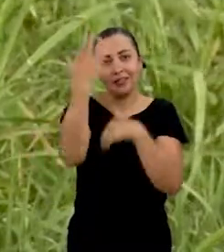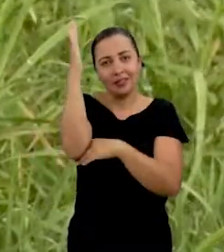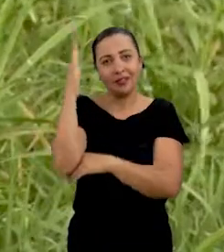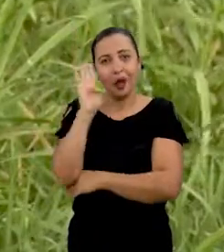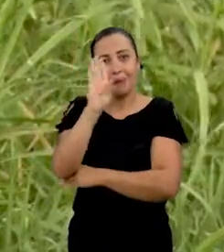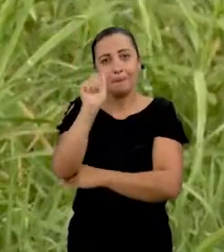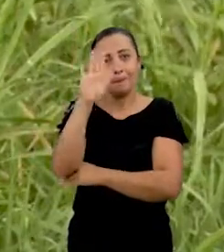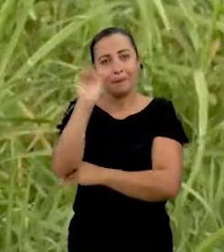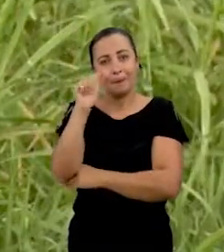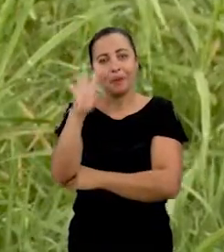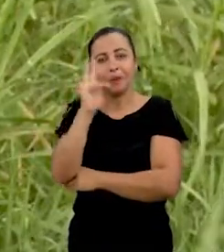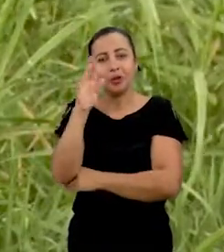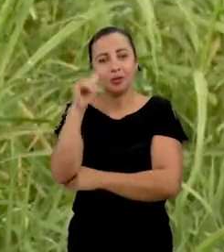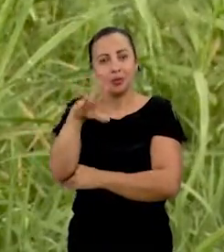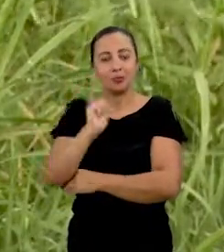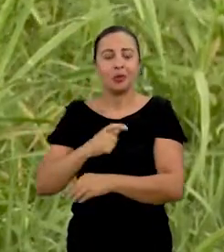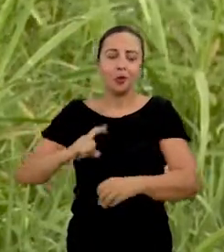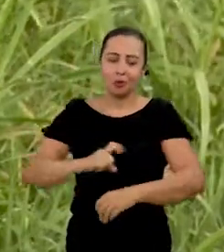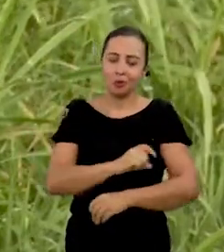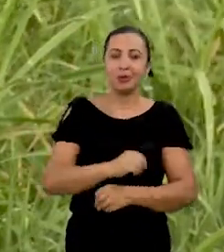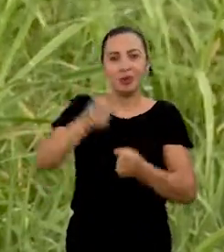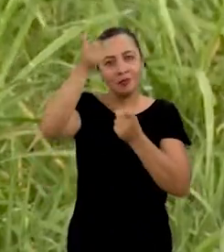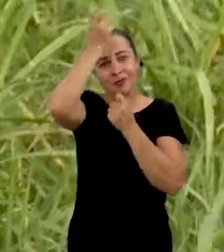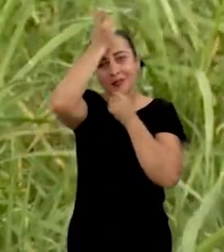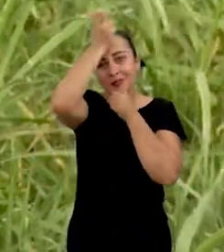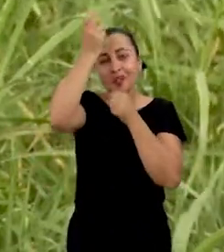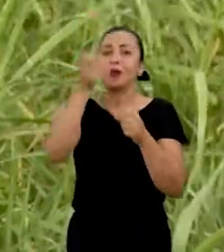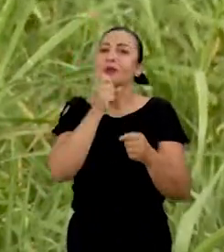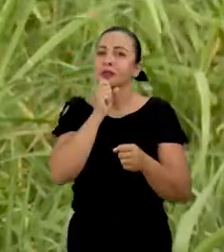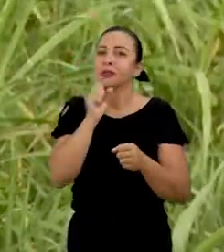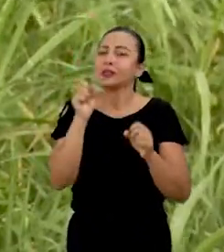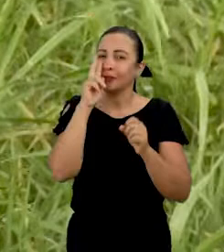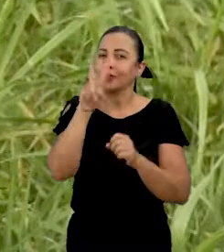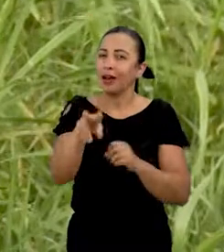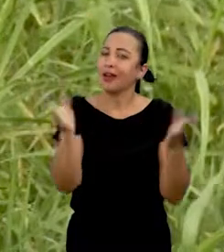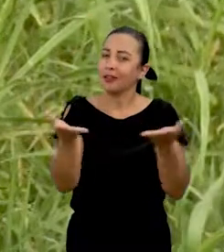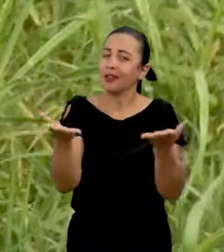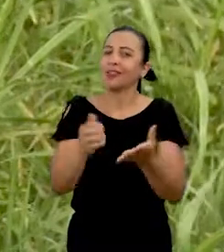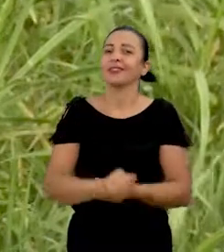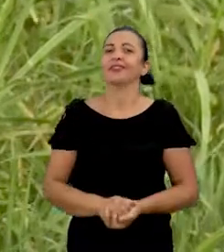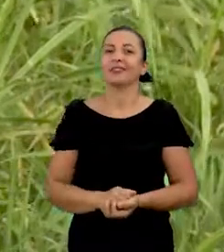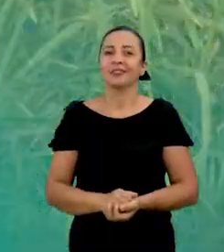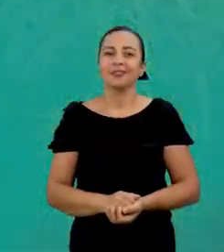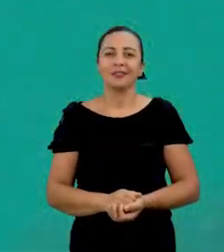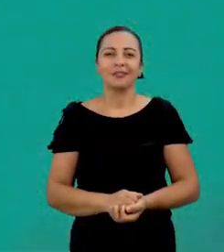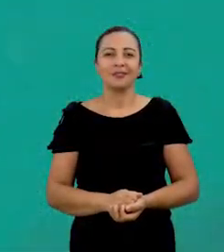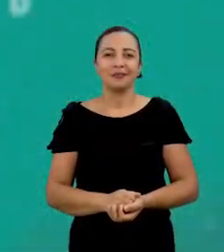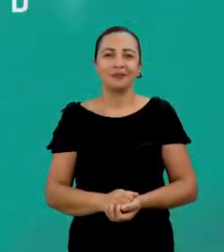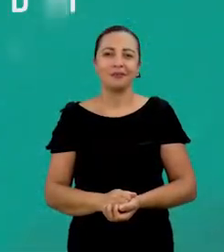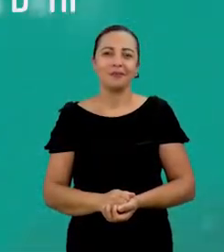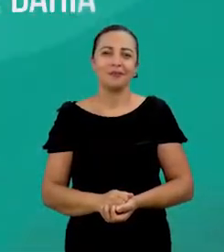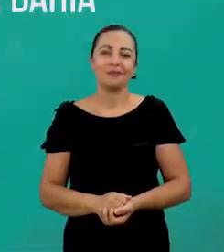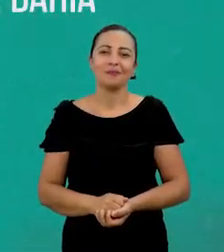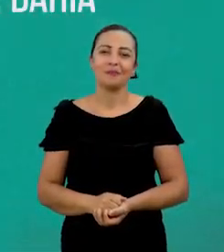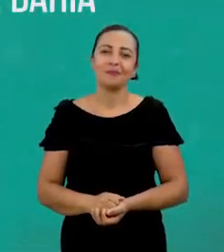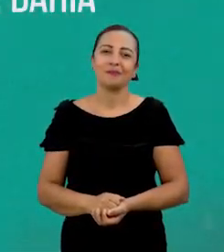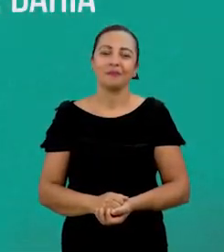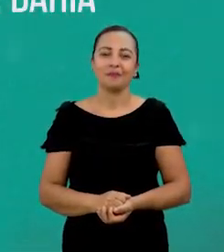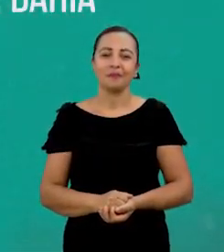no controle de verminoses em caprinos. Os resultados dessa pesquisa você confere agora.